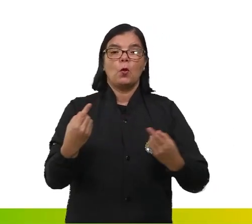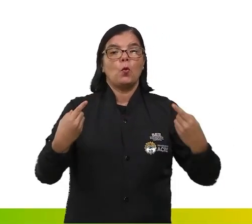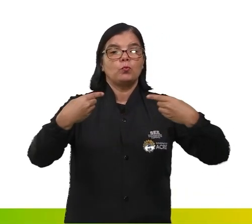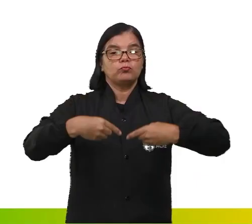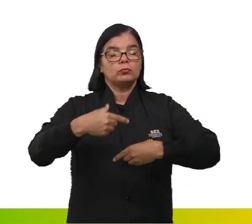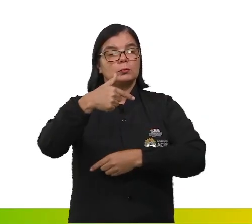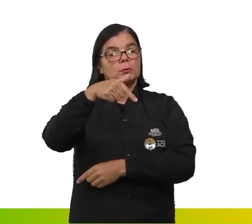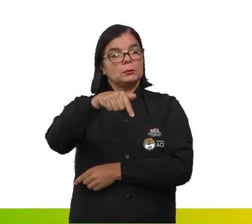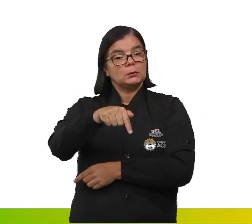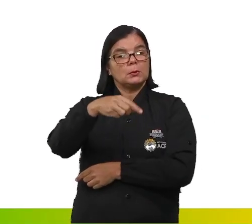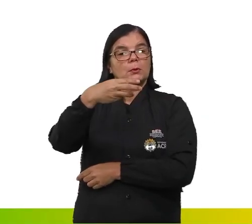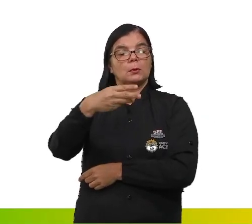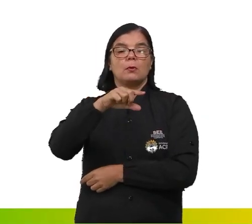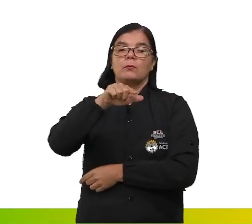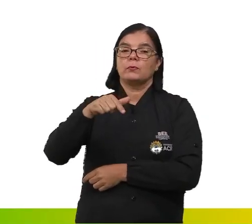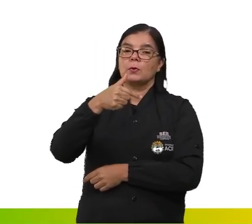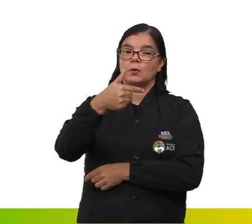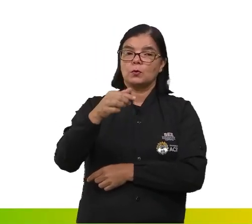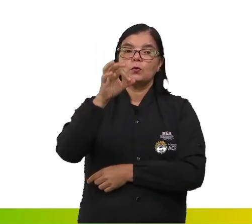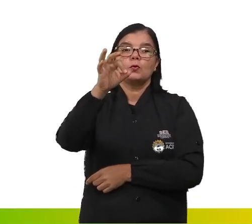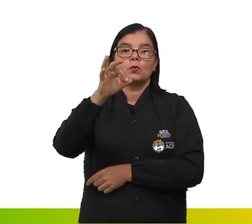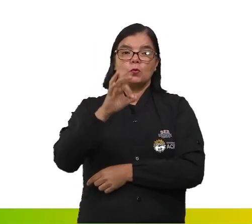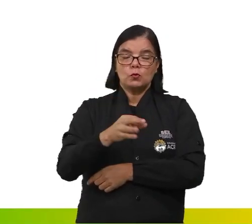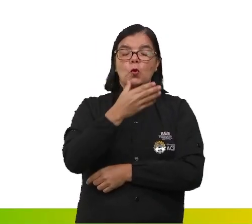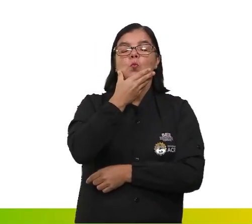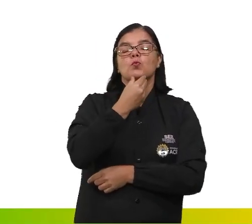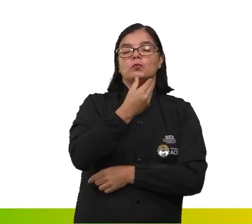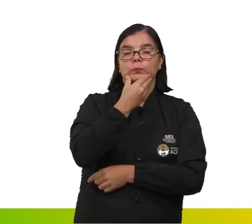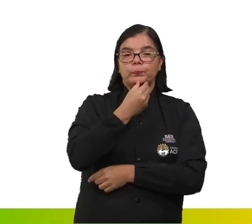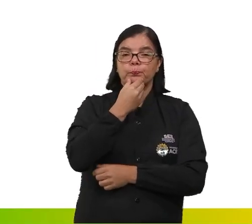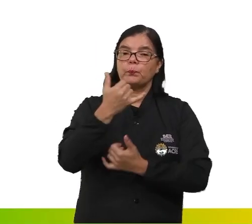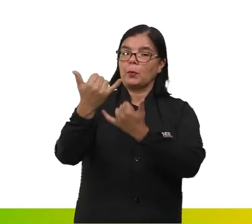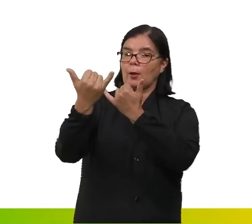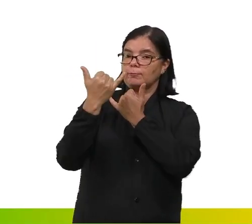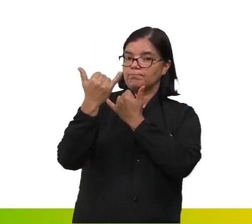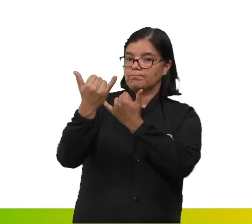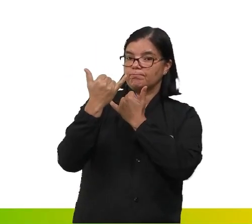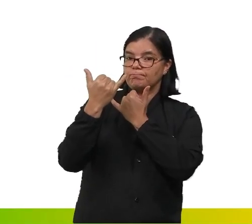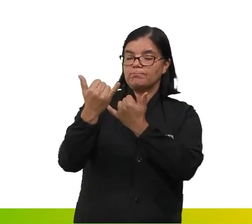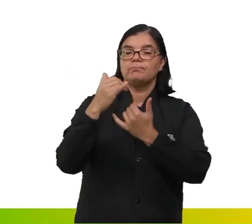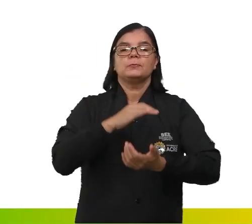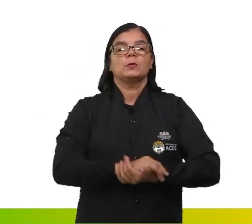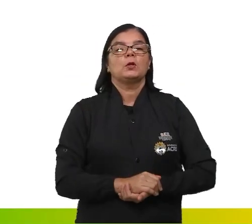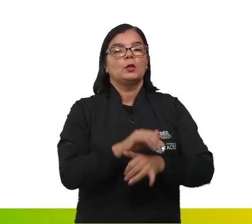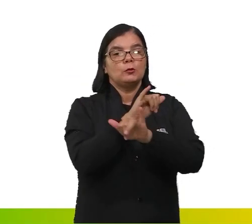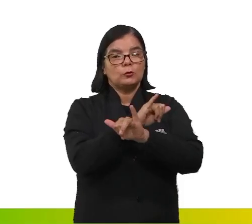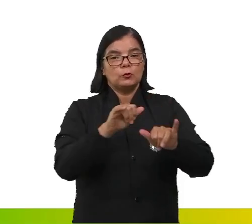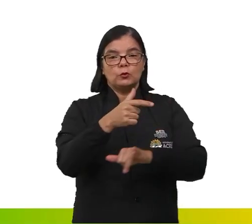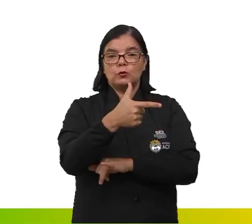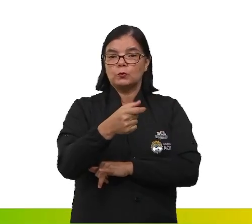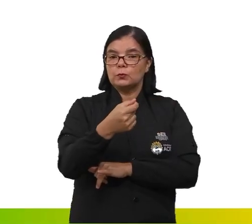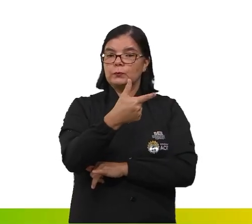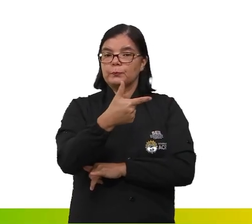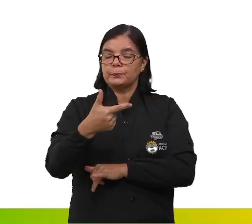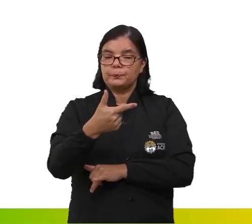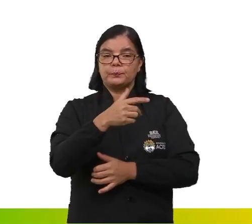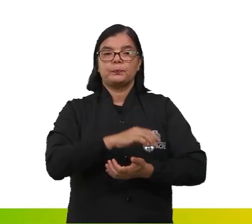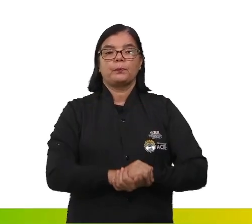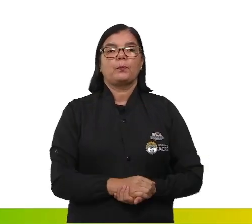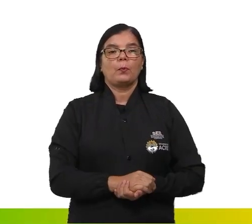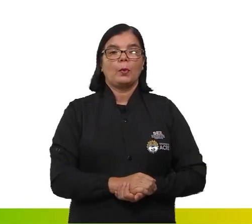53,3% contra 73,2% dos homens, conforme dados do IBGE de